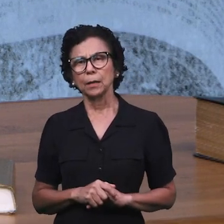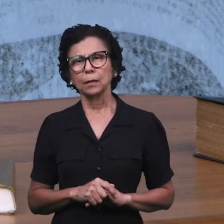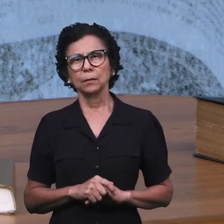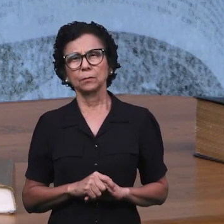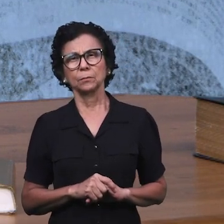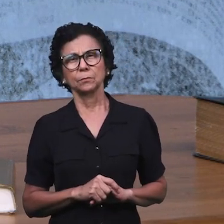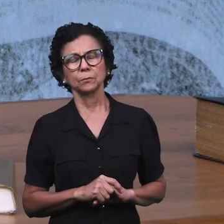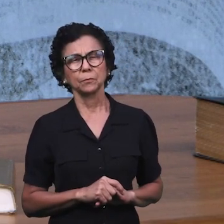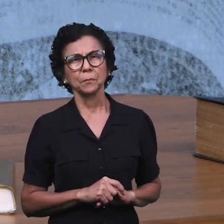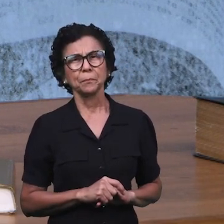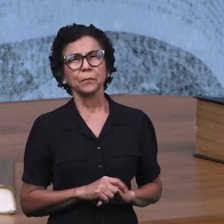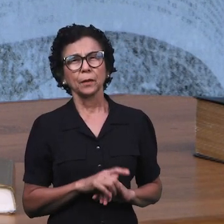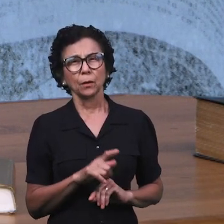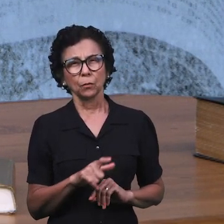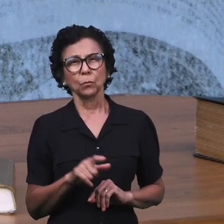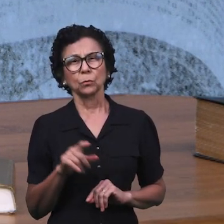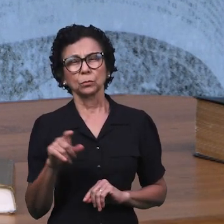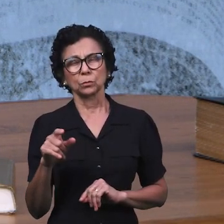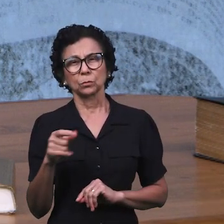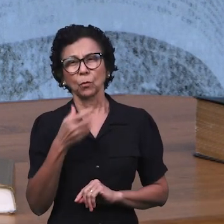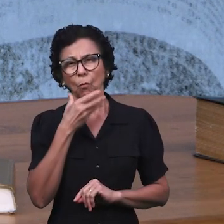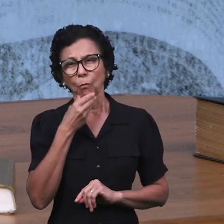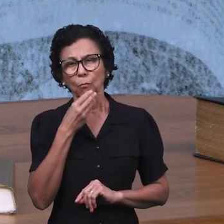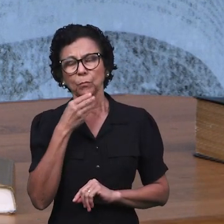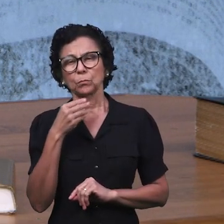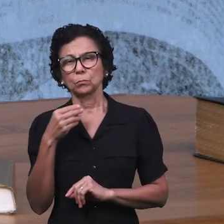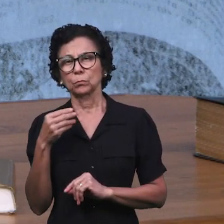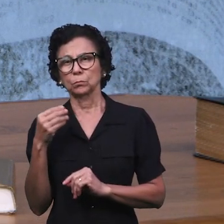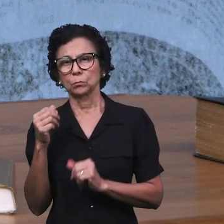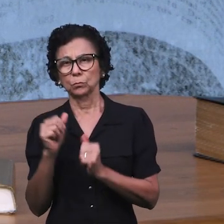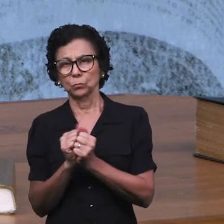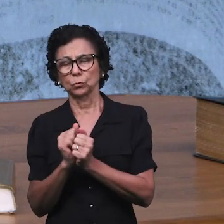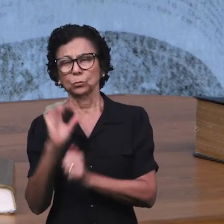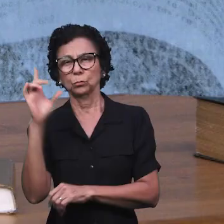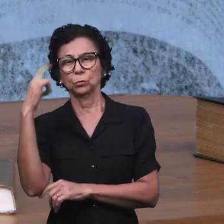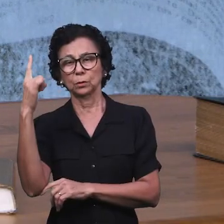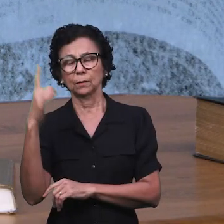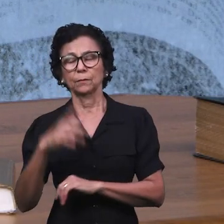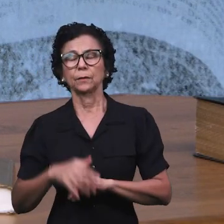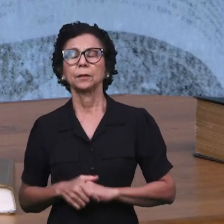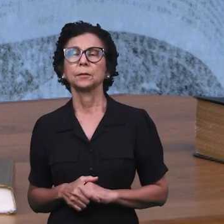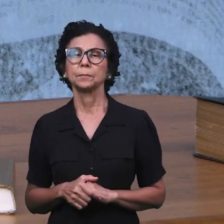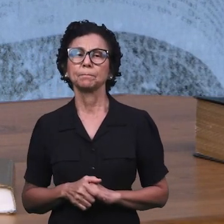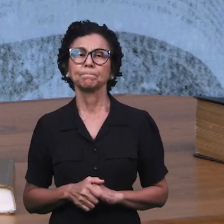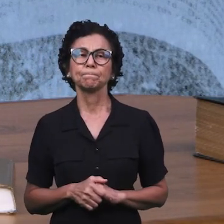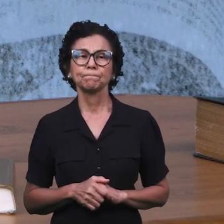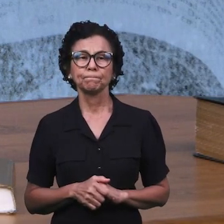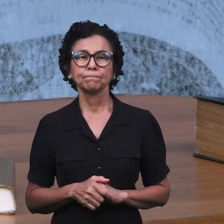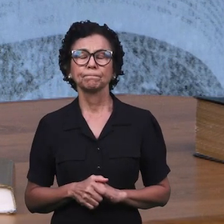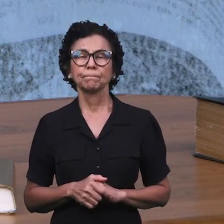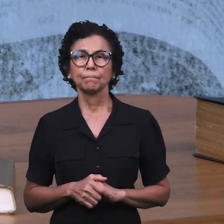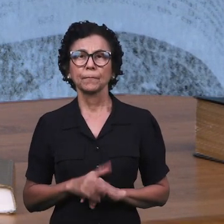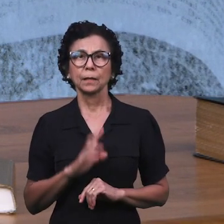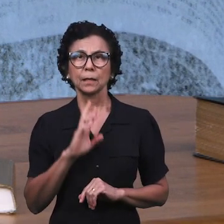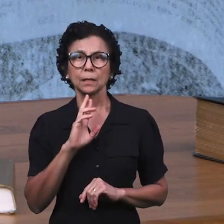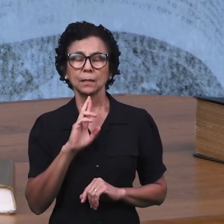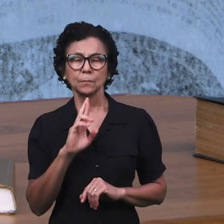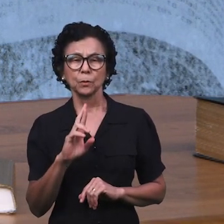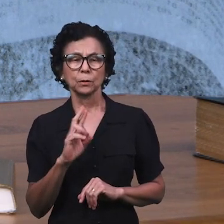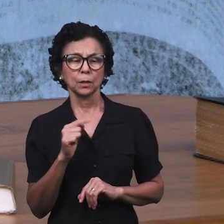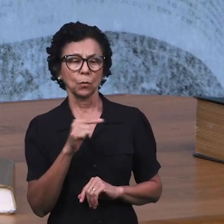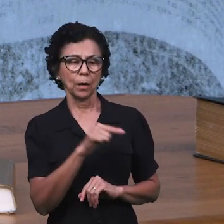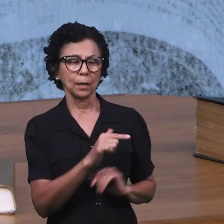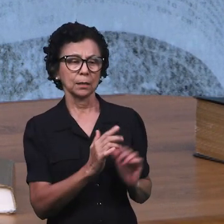homens que tinham ido com Davi, responderam e disseram: visto que não foram